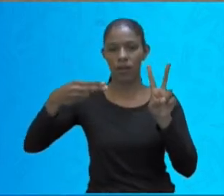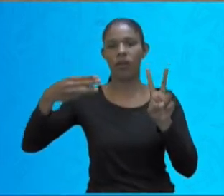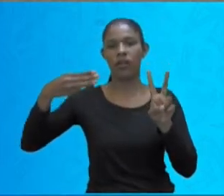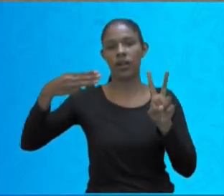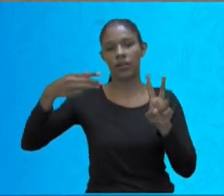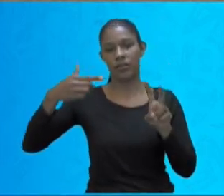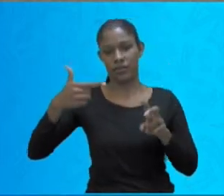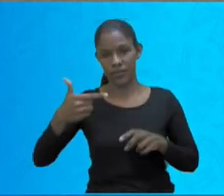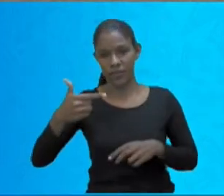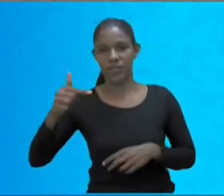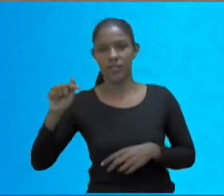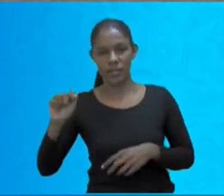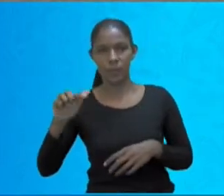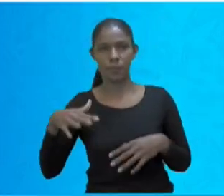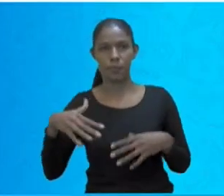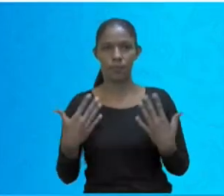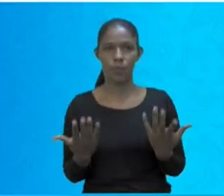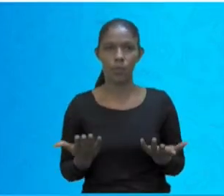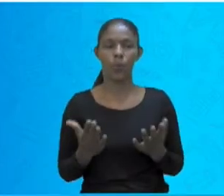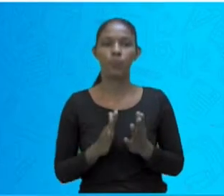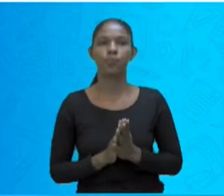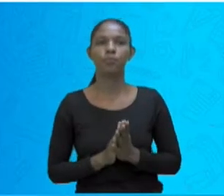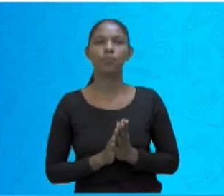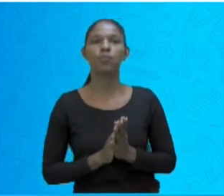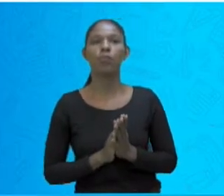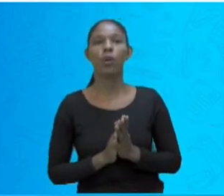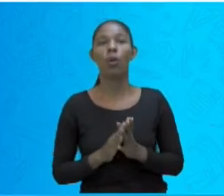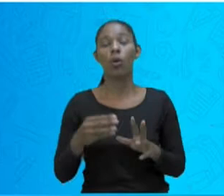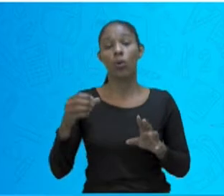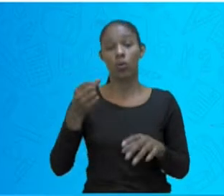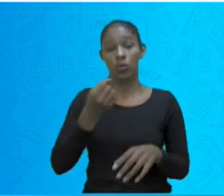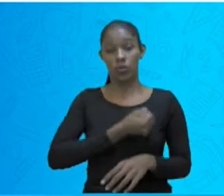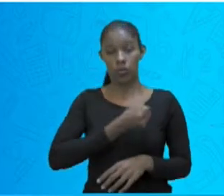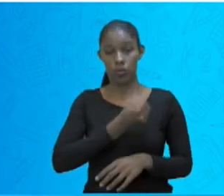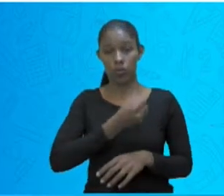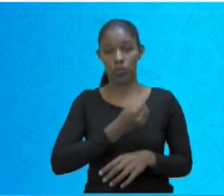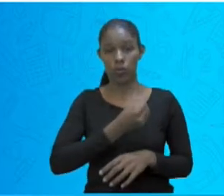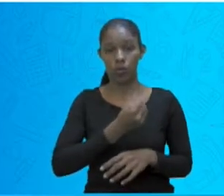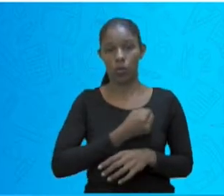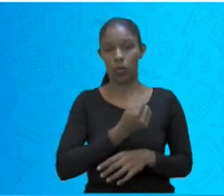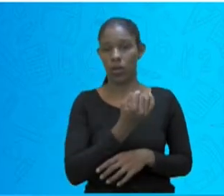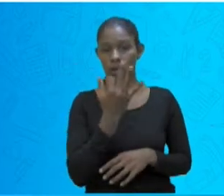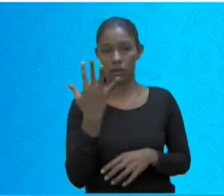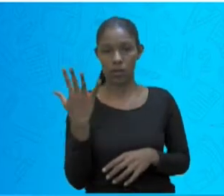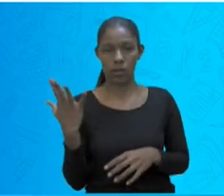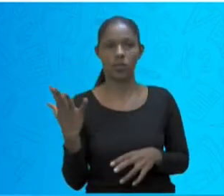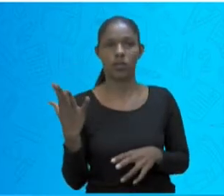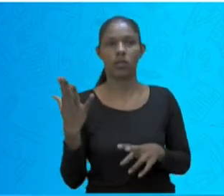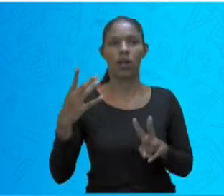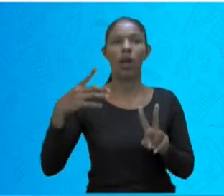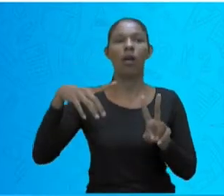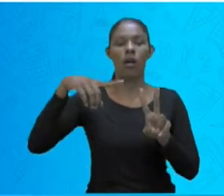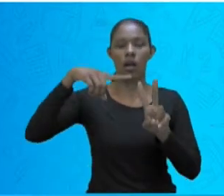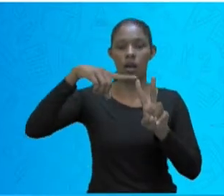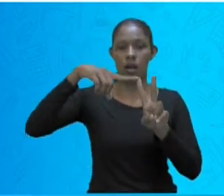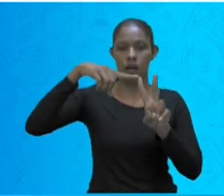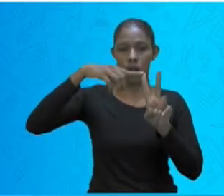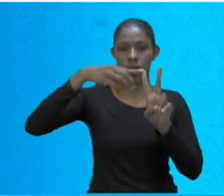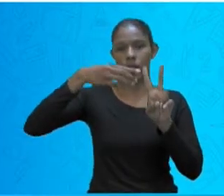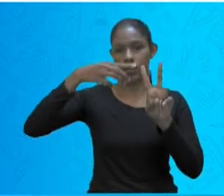Quando o número é racional e quando é quadrado perfeito, sua raiz quadrada é sempre um número